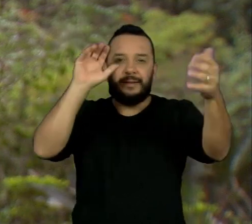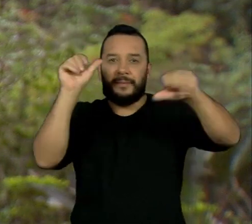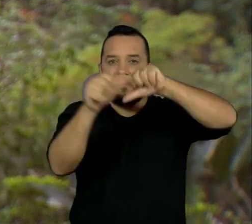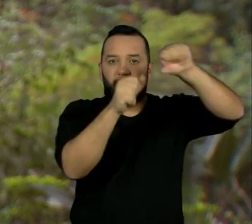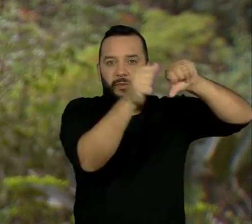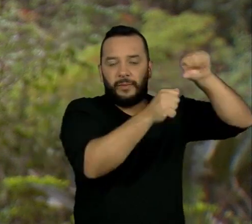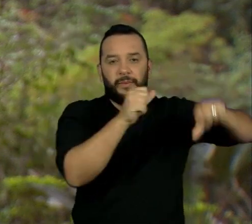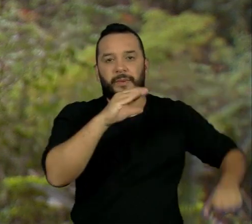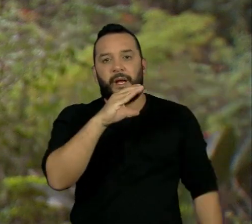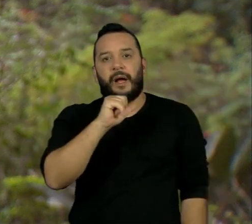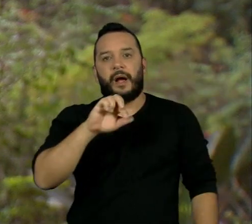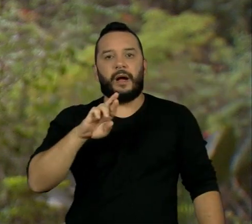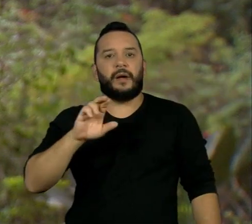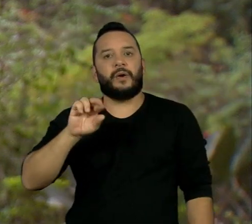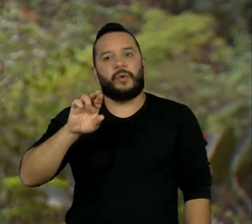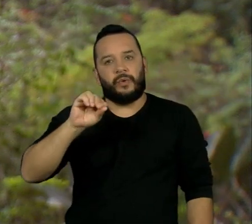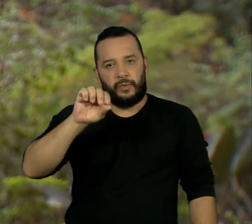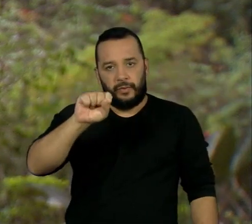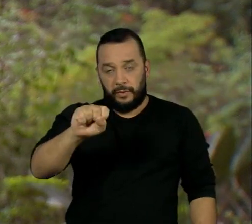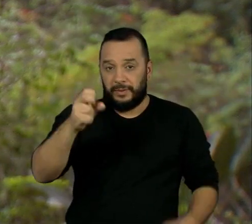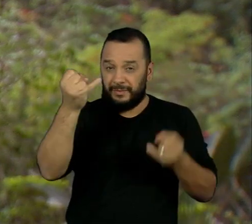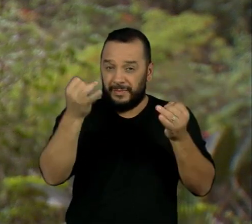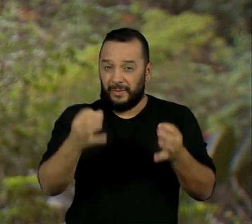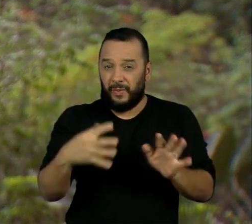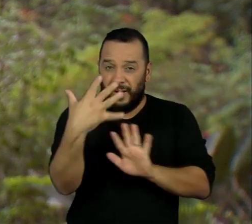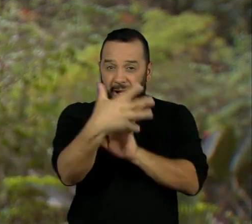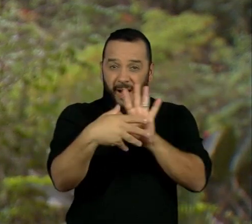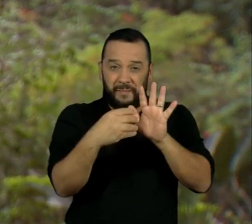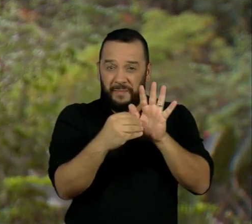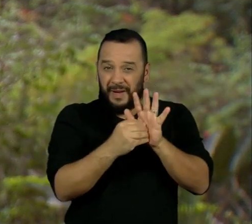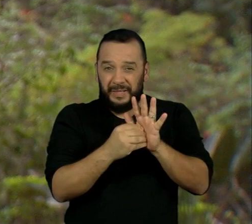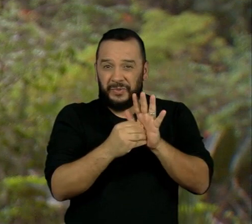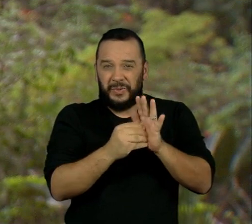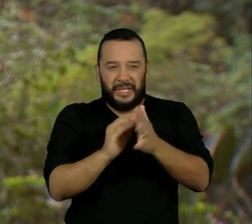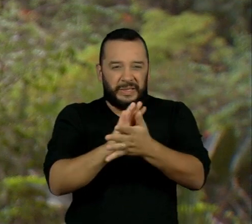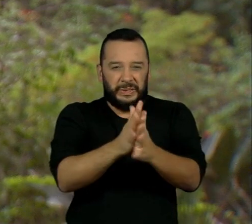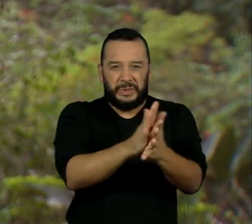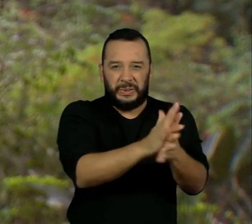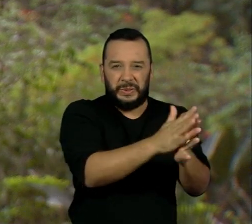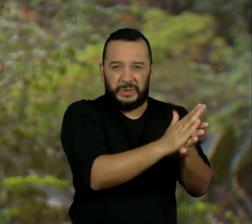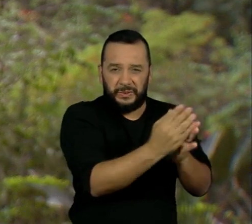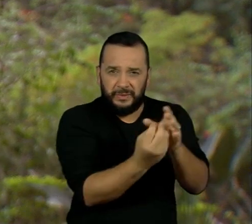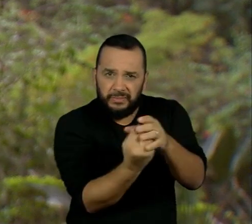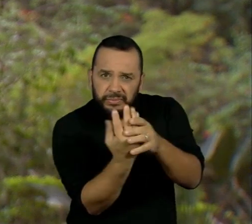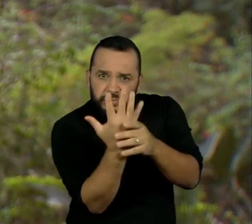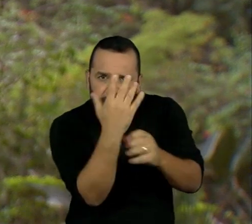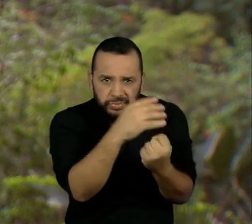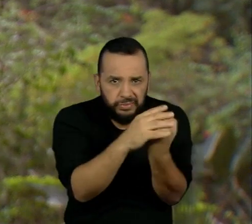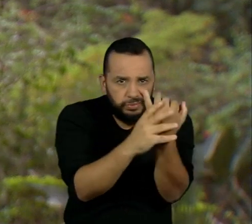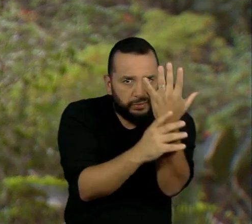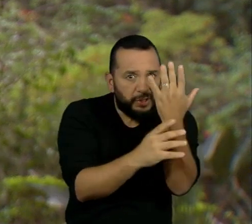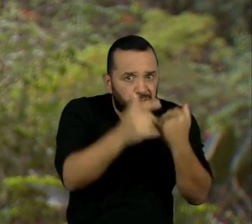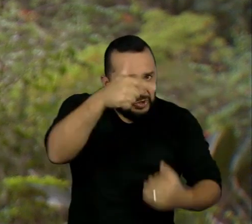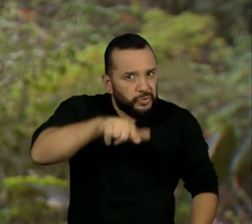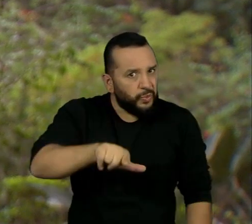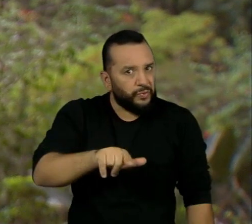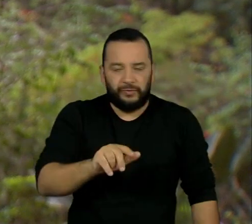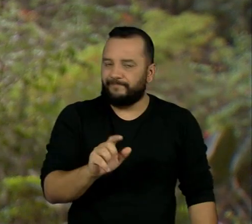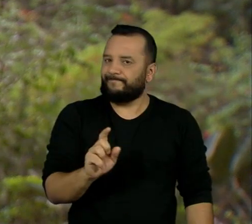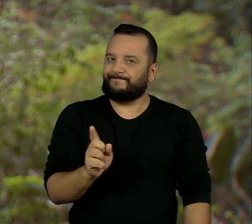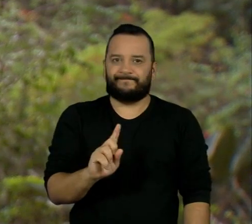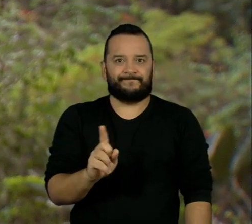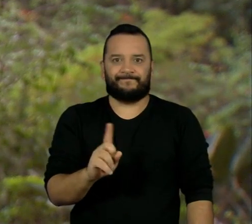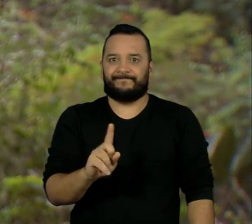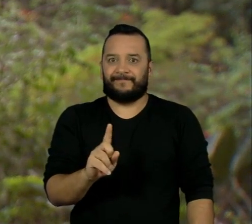não retorno da Amazônia está mais próximo do que se imaginava. A floresta está perdendo a capacidade natural de